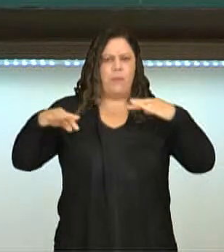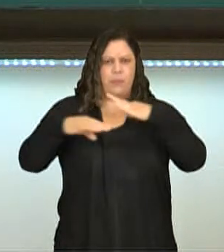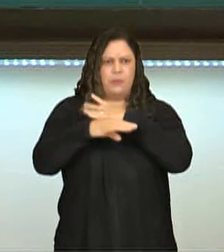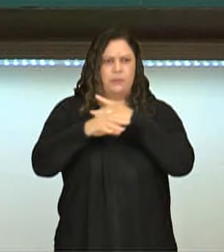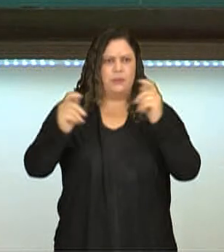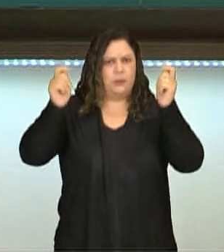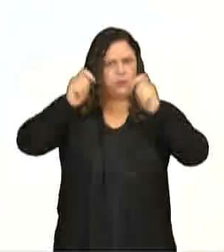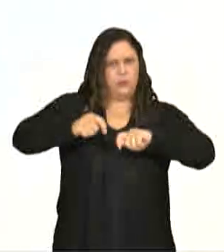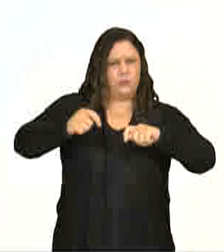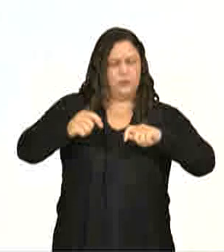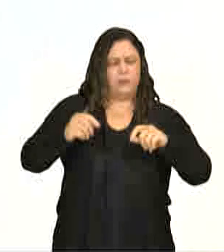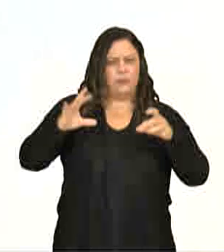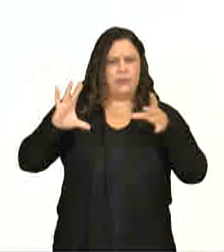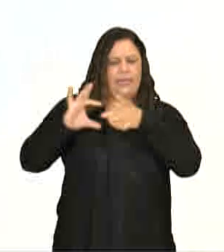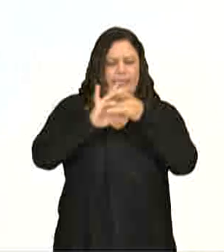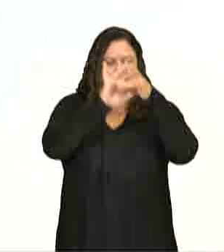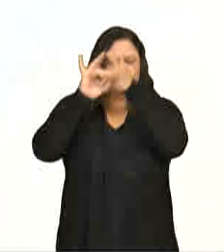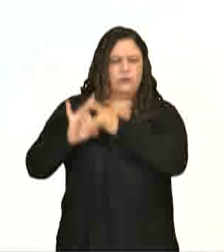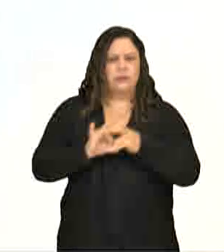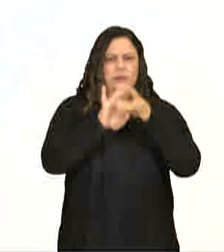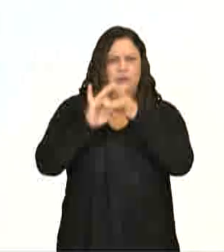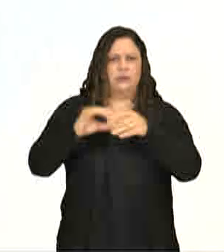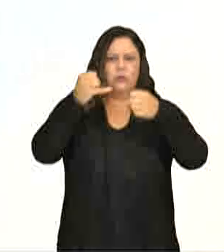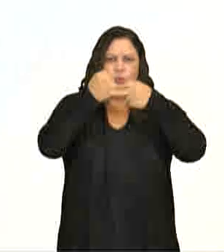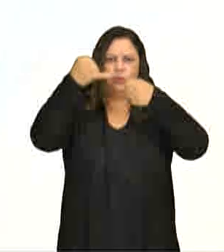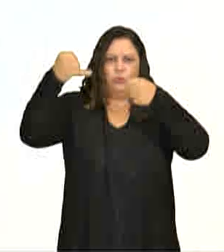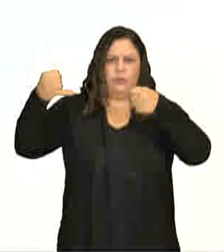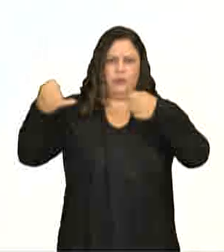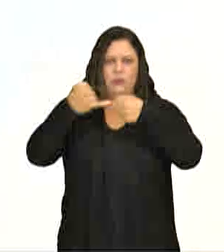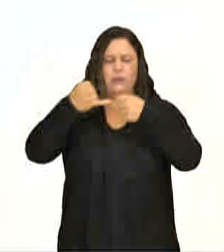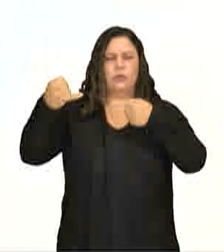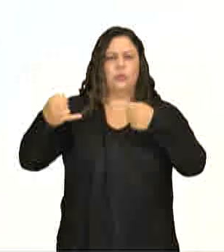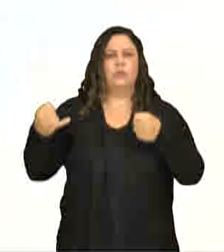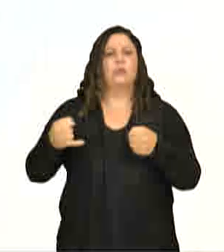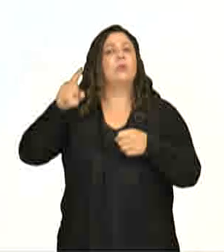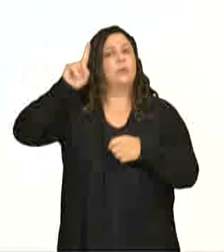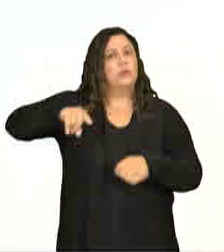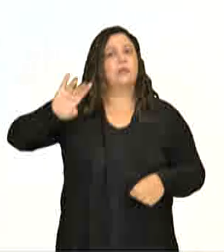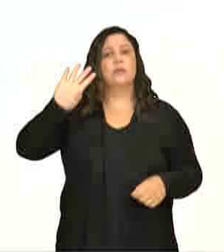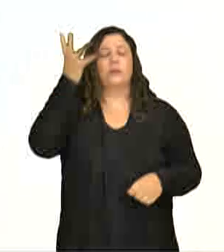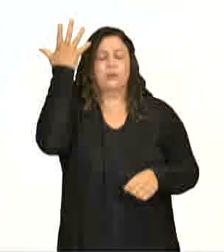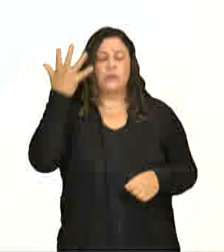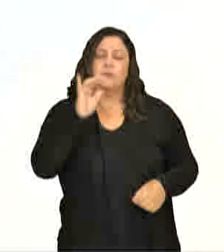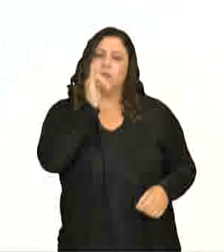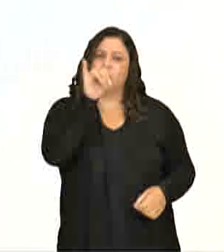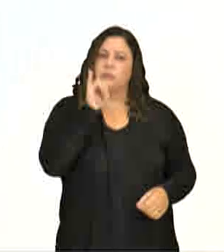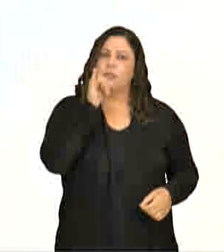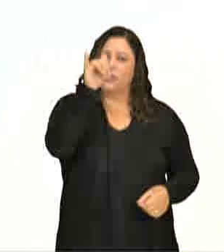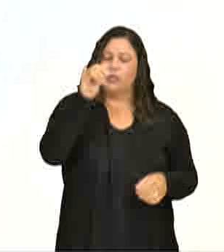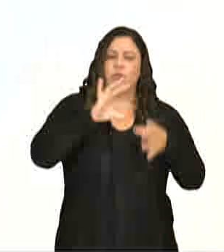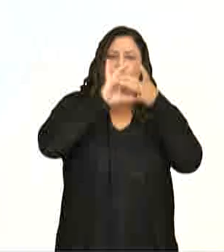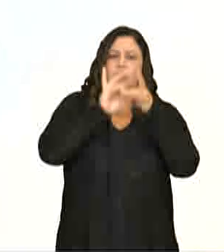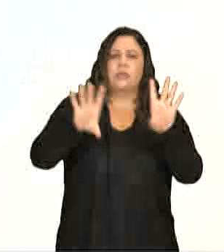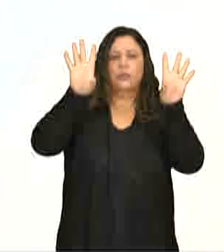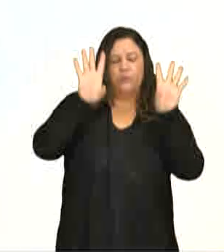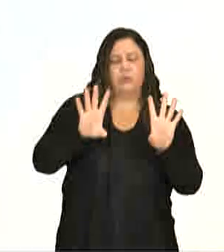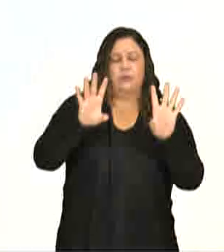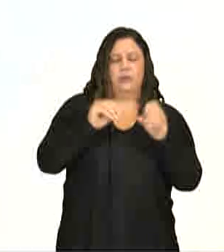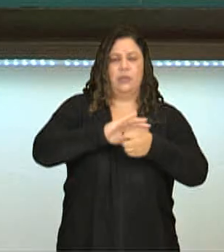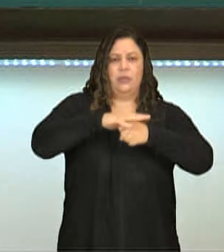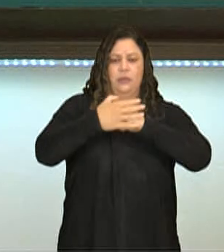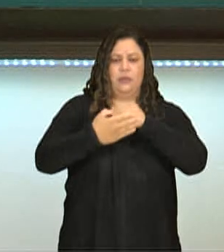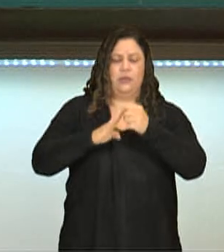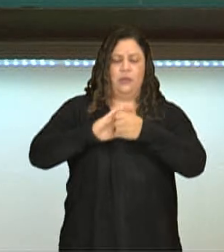de concentração desses íons, o que ocorre graças à energia liberada pela quebra da molécula de